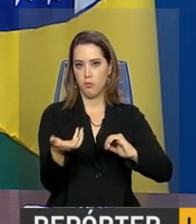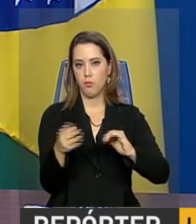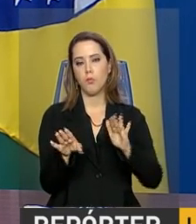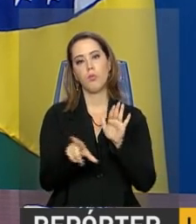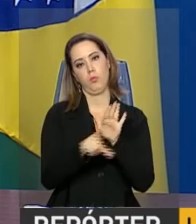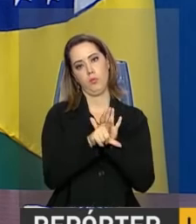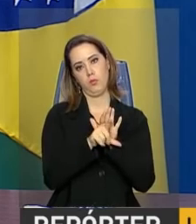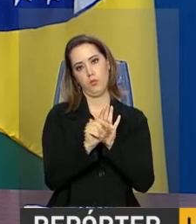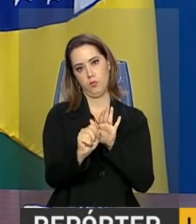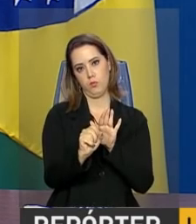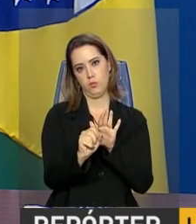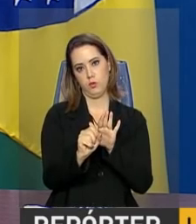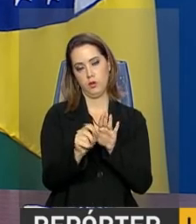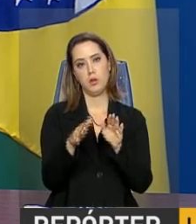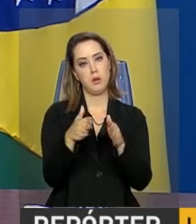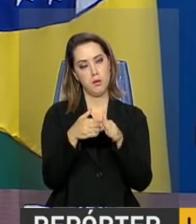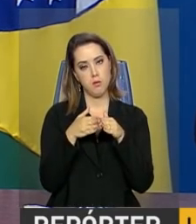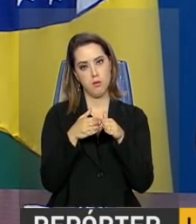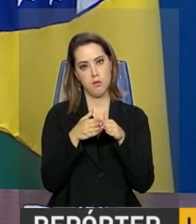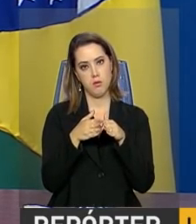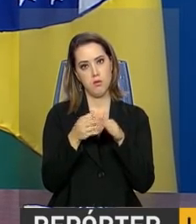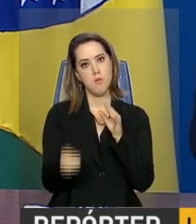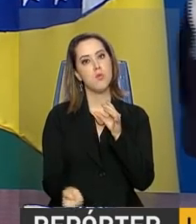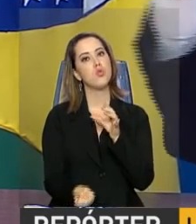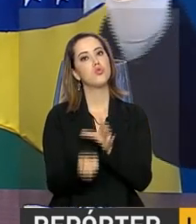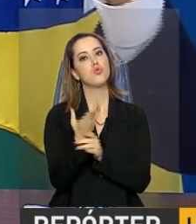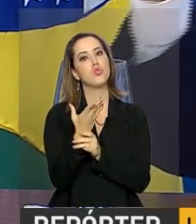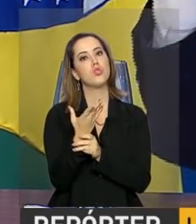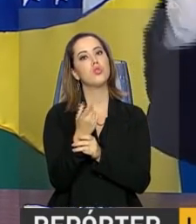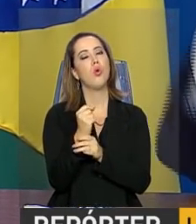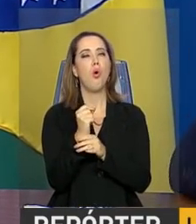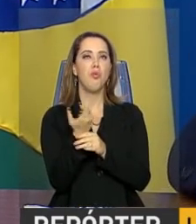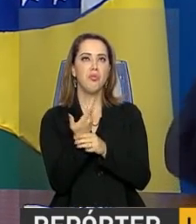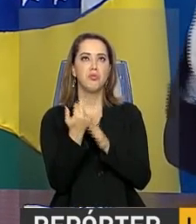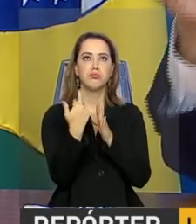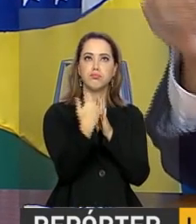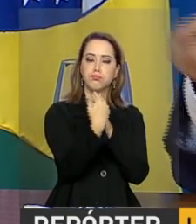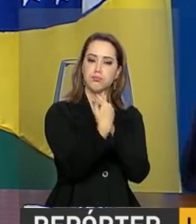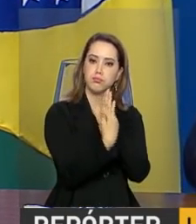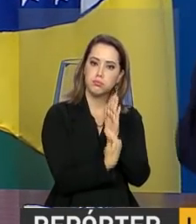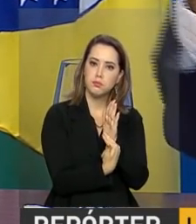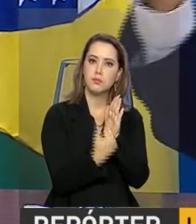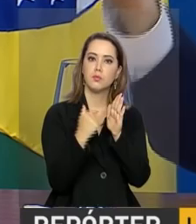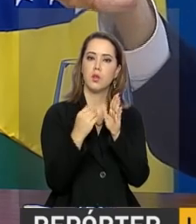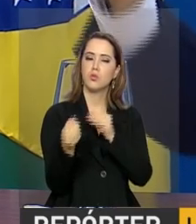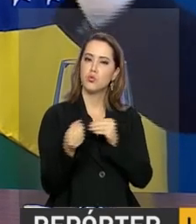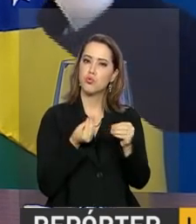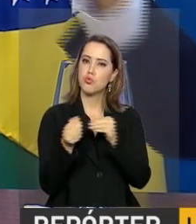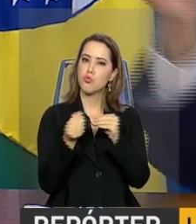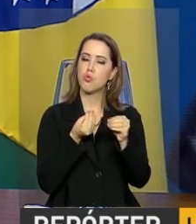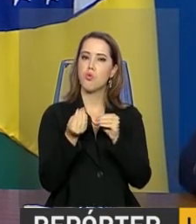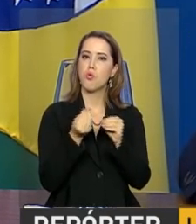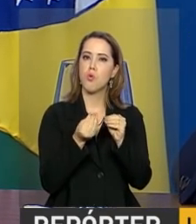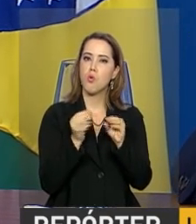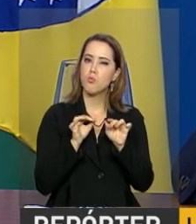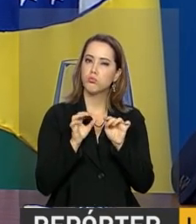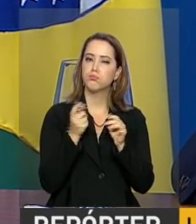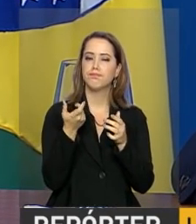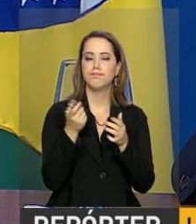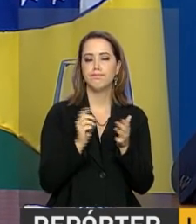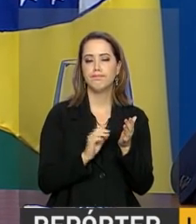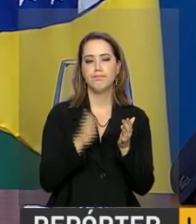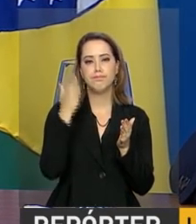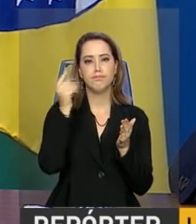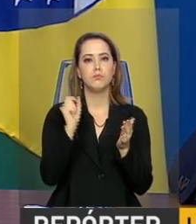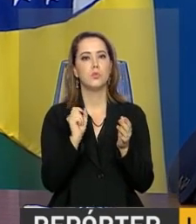lei propondo a criação de uma nova metodologia do cálculo de reajuste